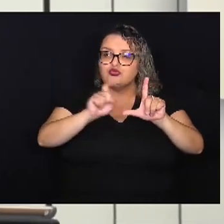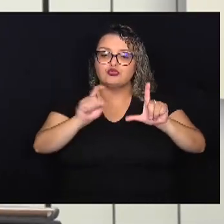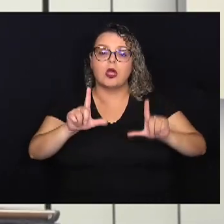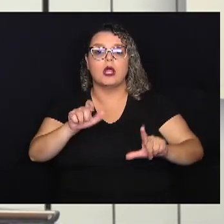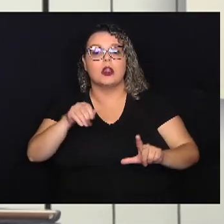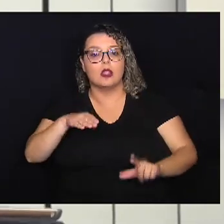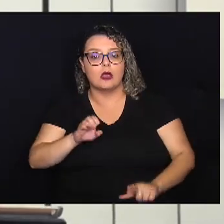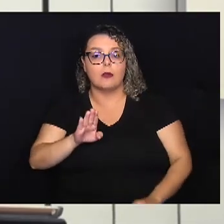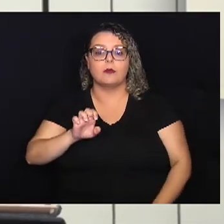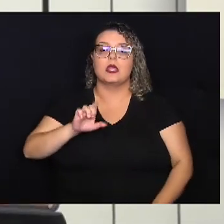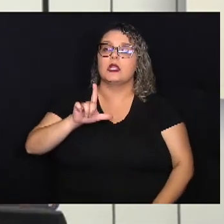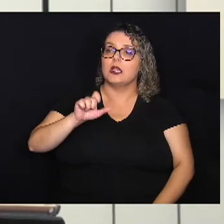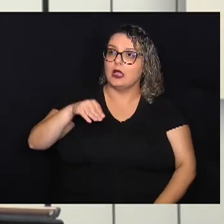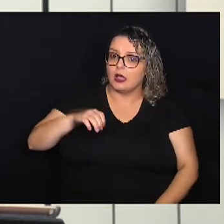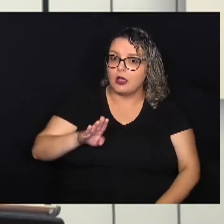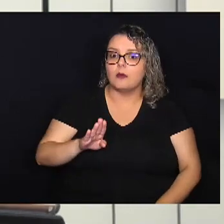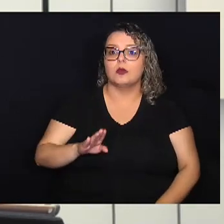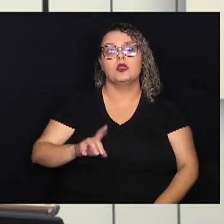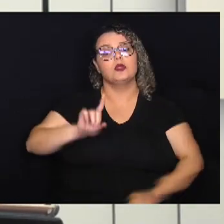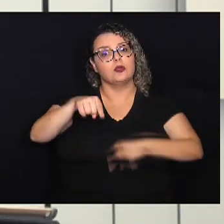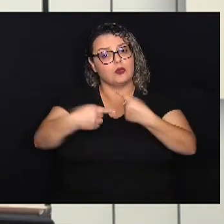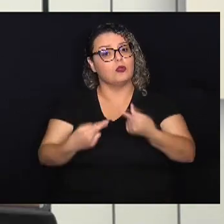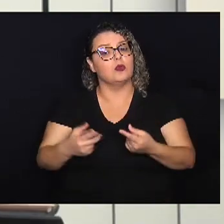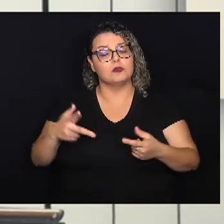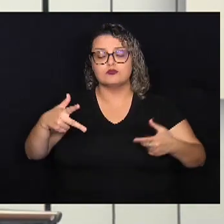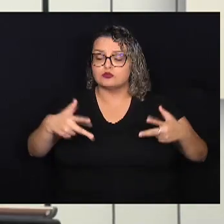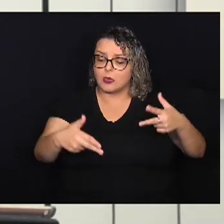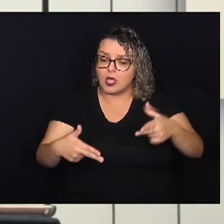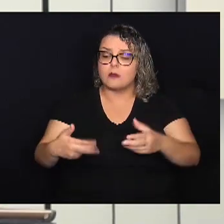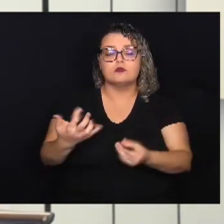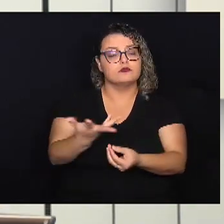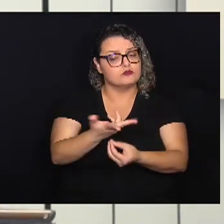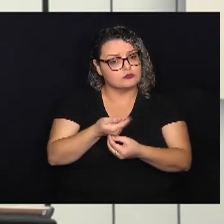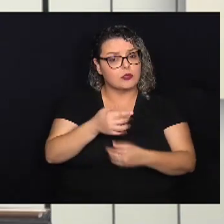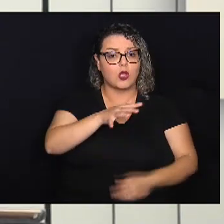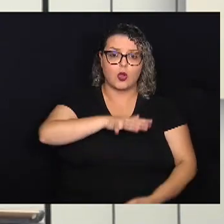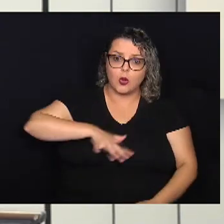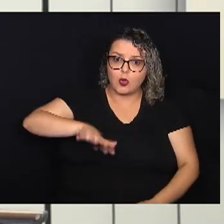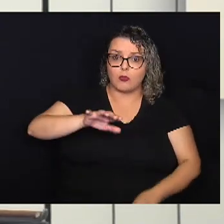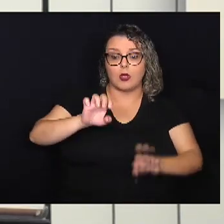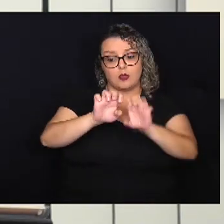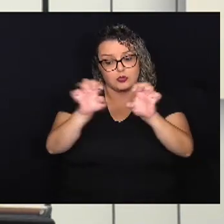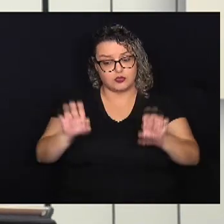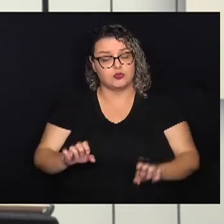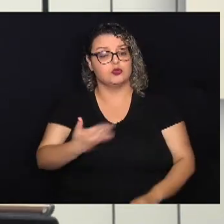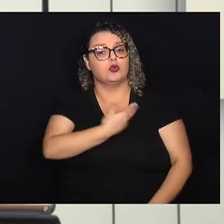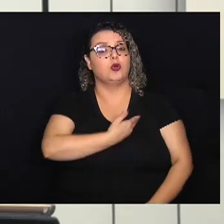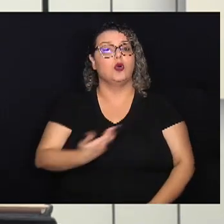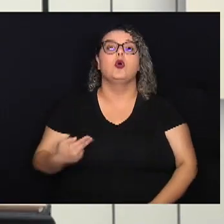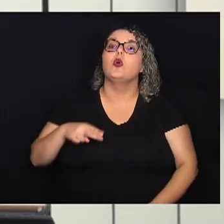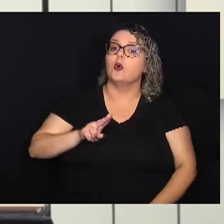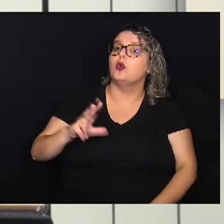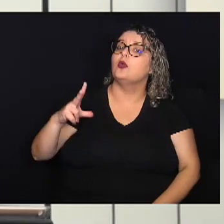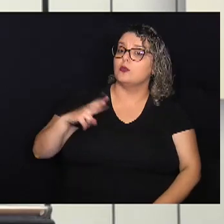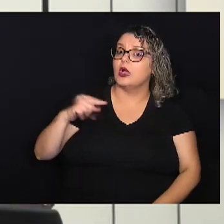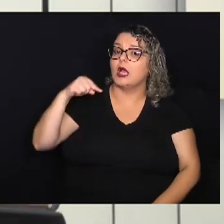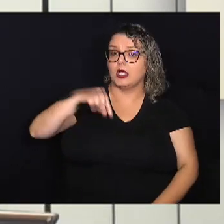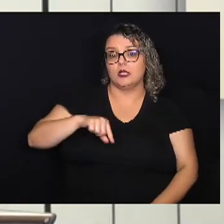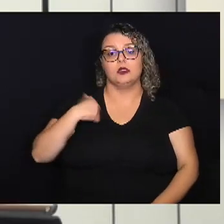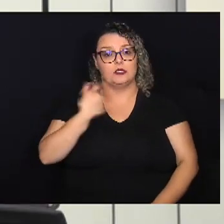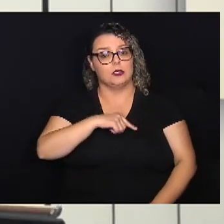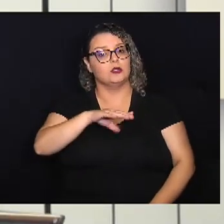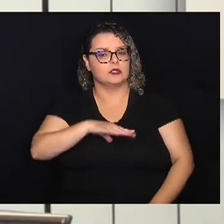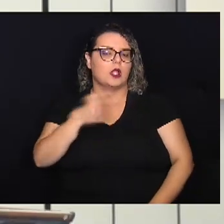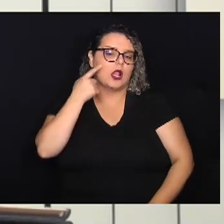intervenções de caráter artístico e cultural em áreas ou estruturas públicas ou privadas aqui da nossa cidade,